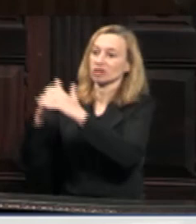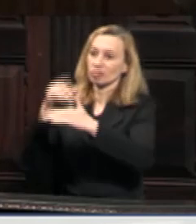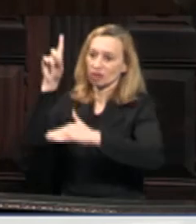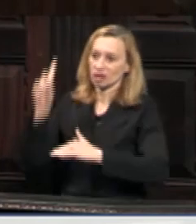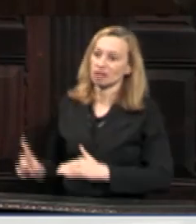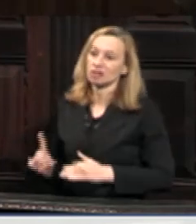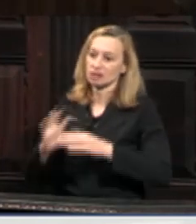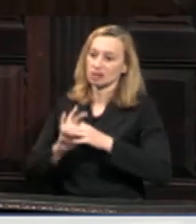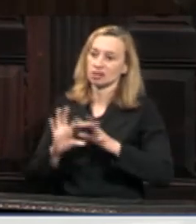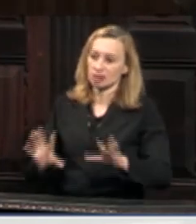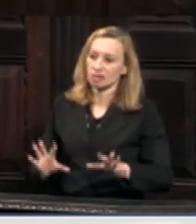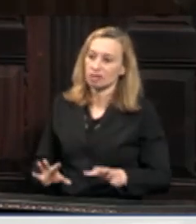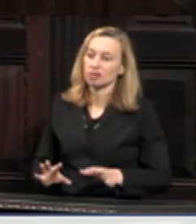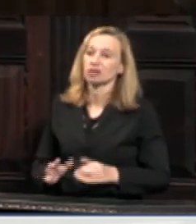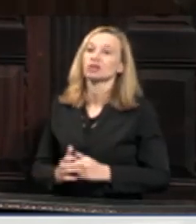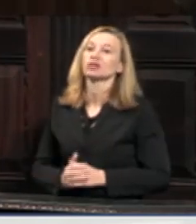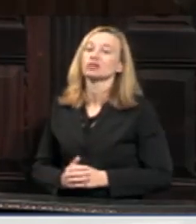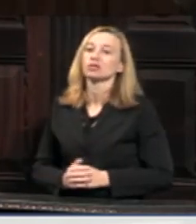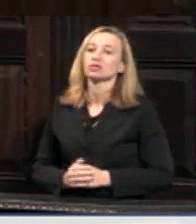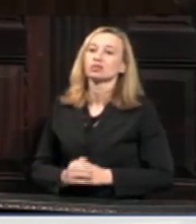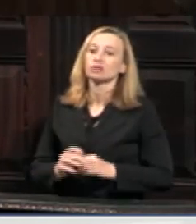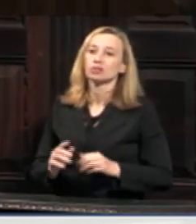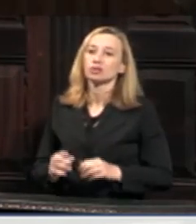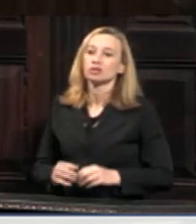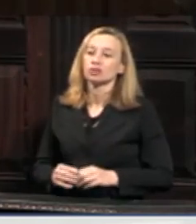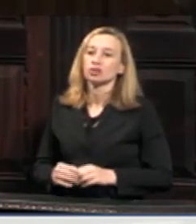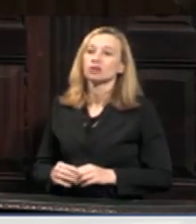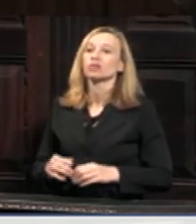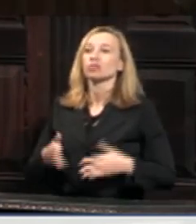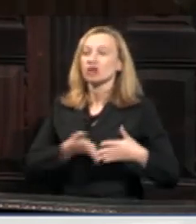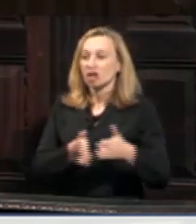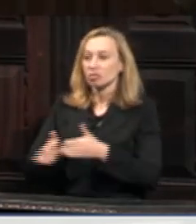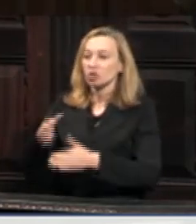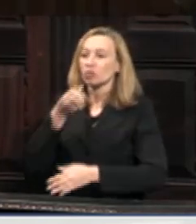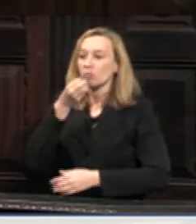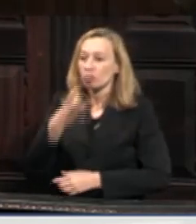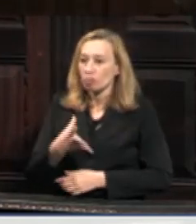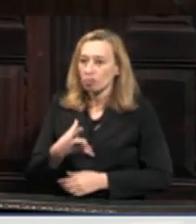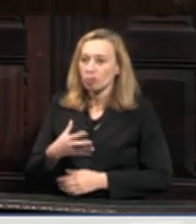no caminho da civilização, no caminho do primado dos direitos, no